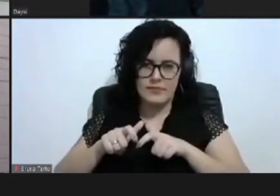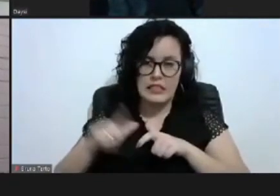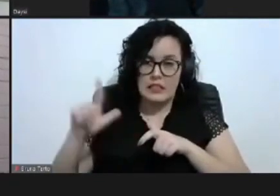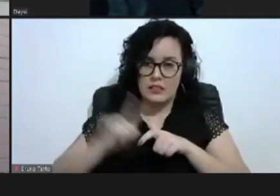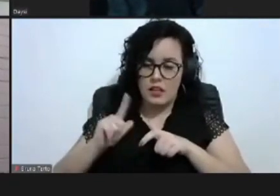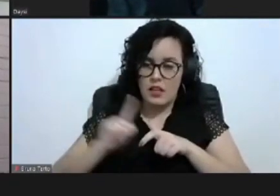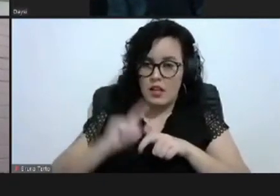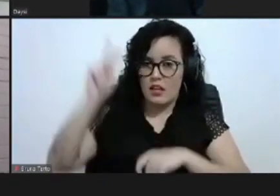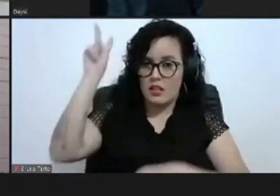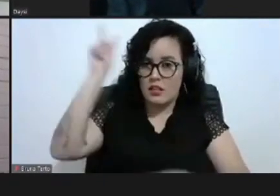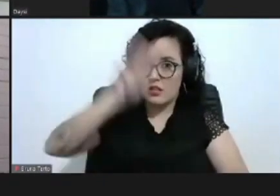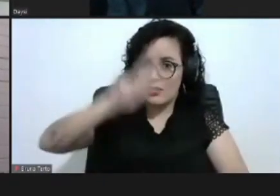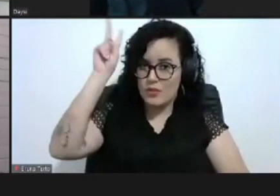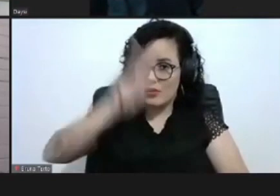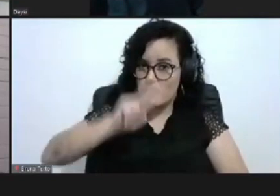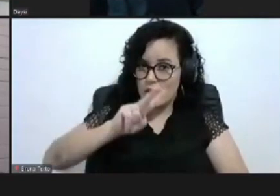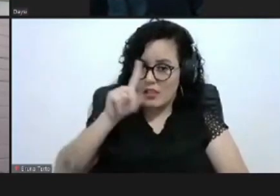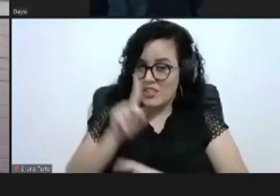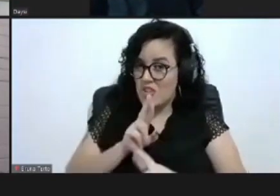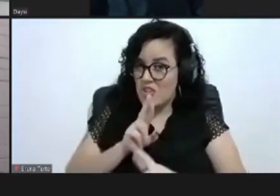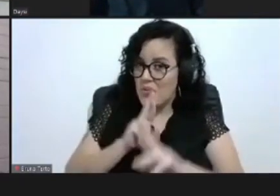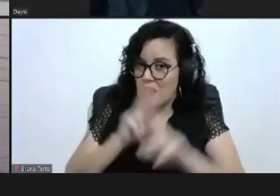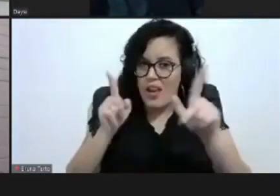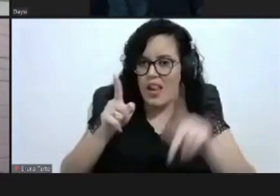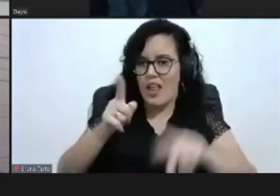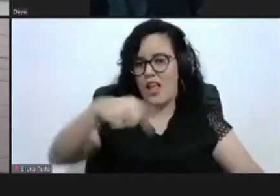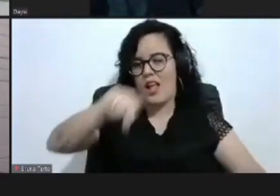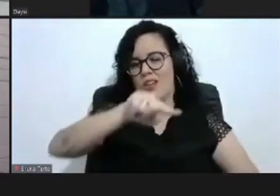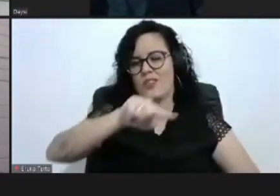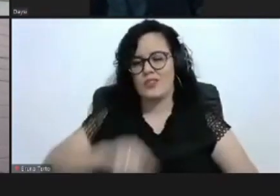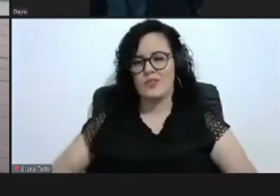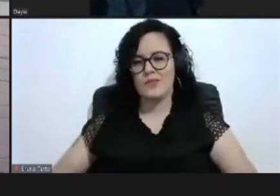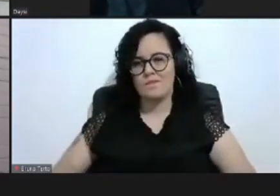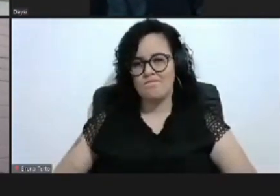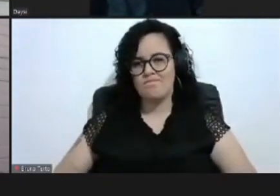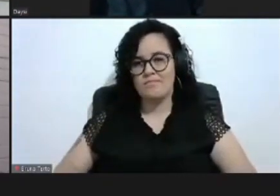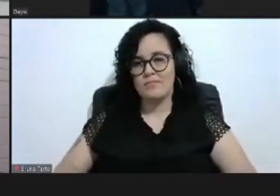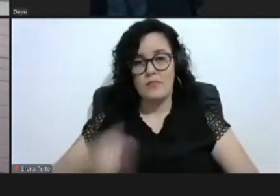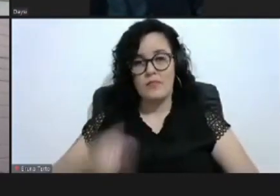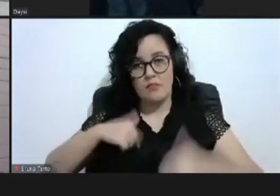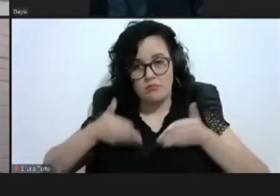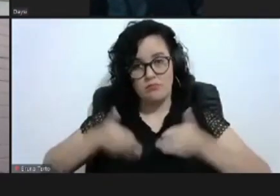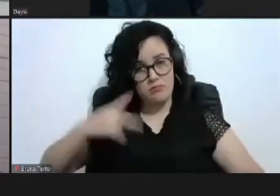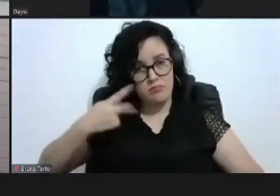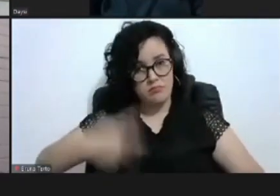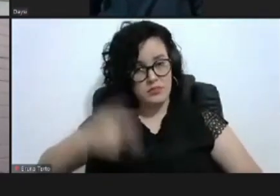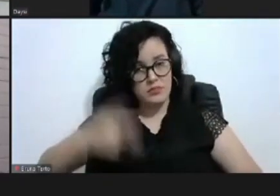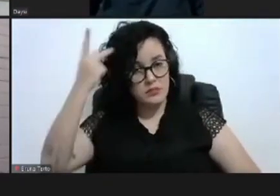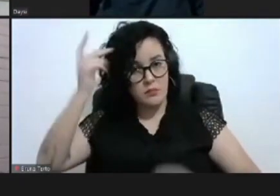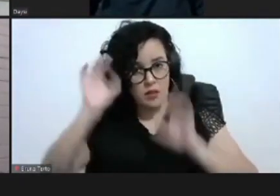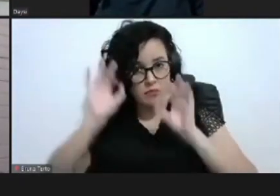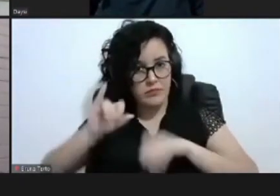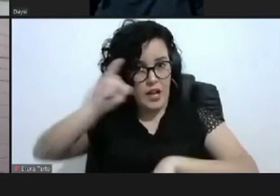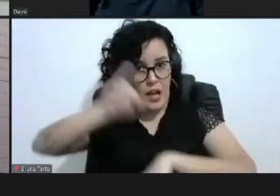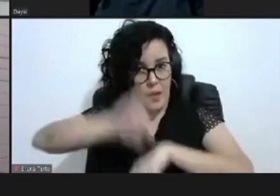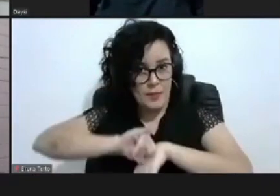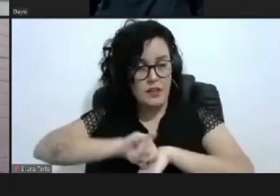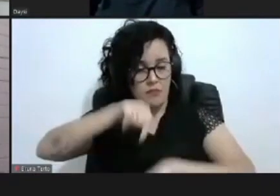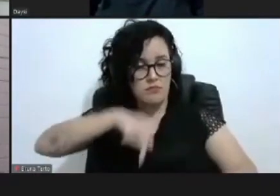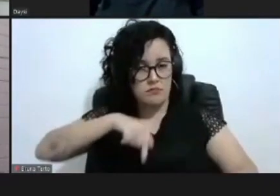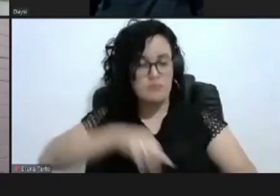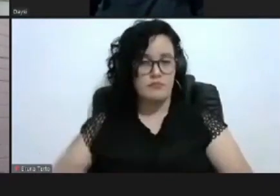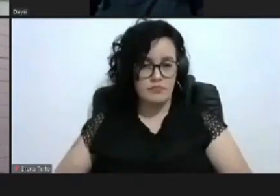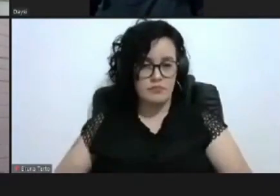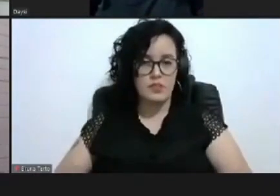de vida um pouco mais diferenciada, né? Eu nasci em São Paulo mesmo, capital, nesse